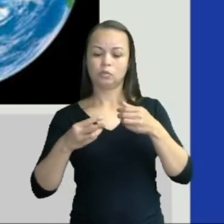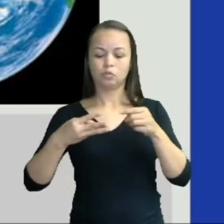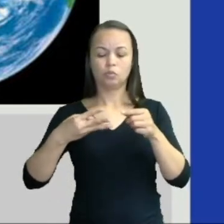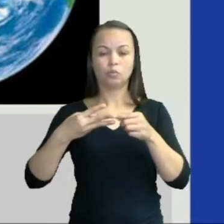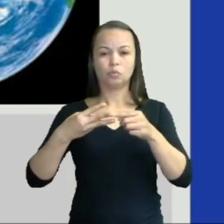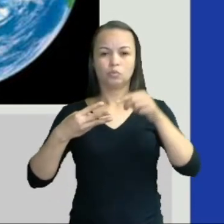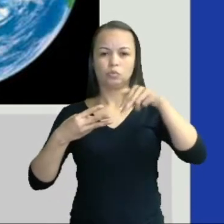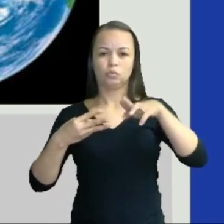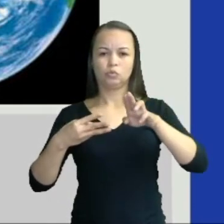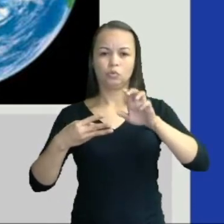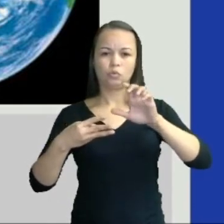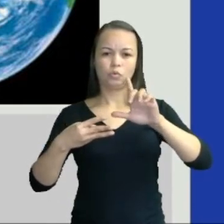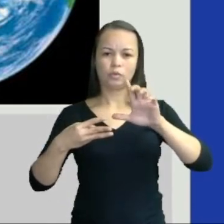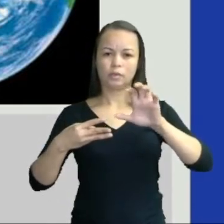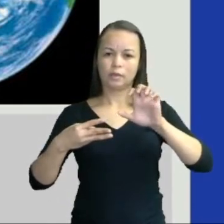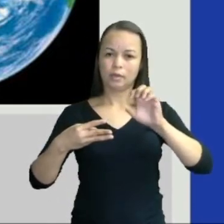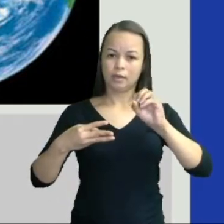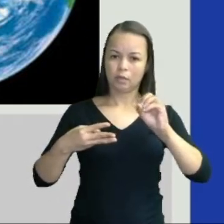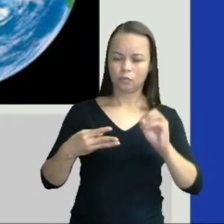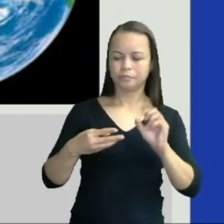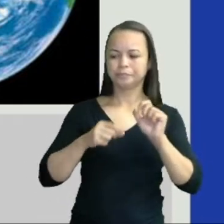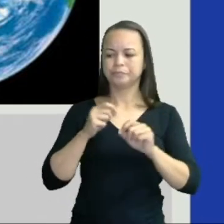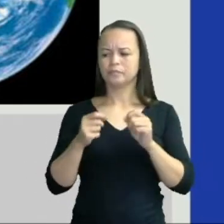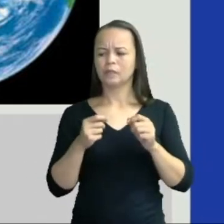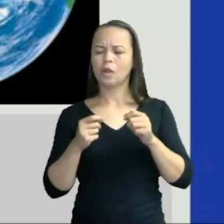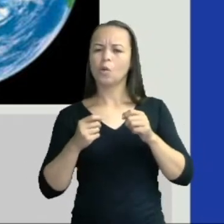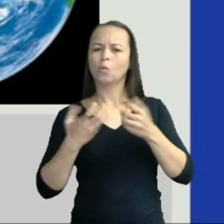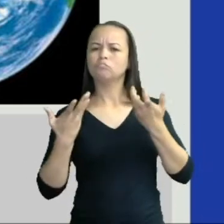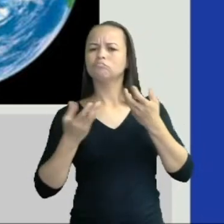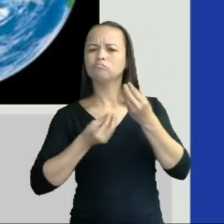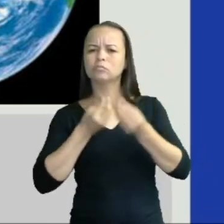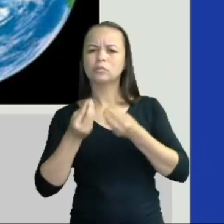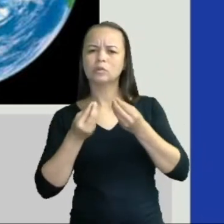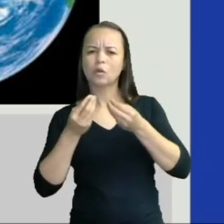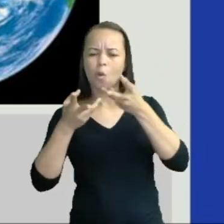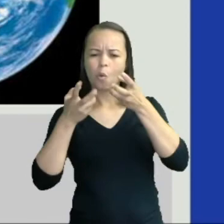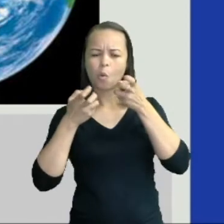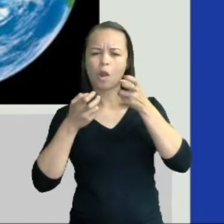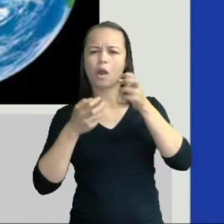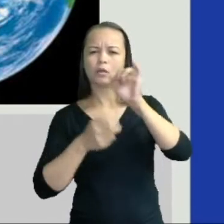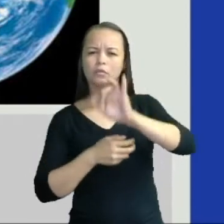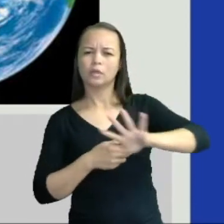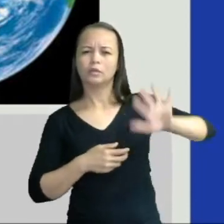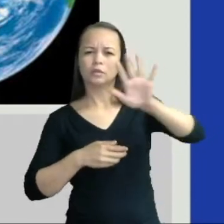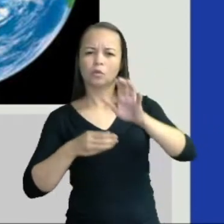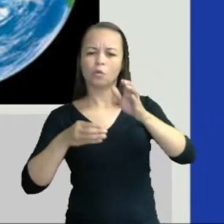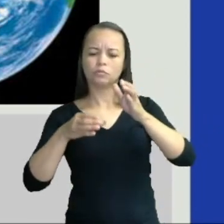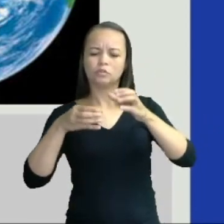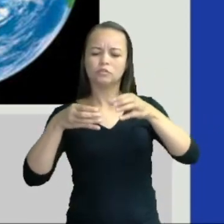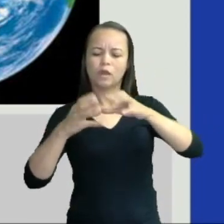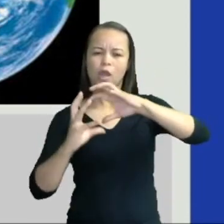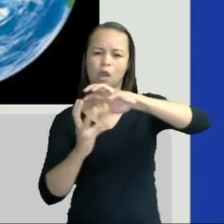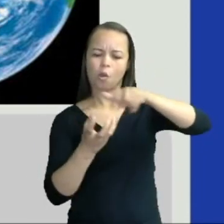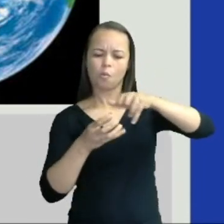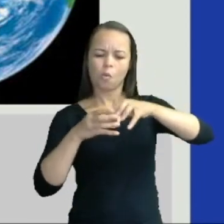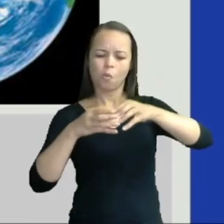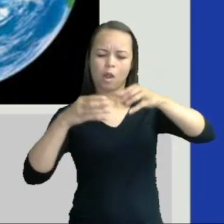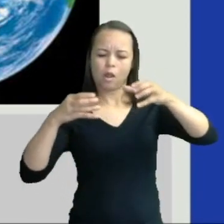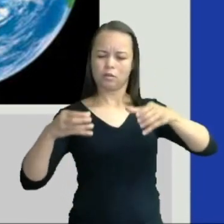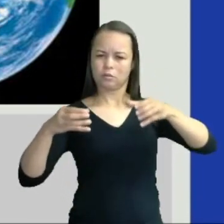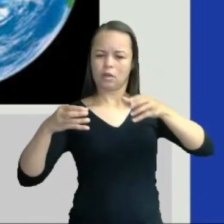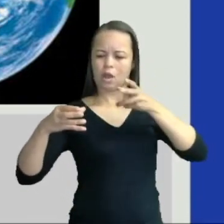pode ver aí nesse desenho ao lado, onde como se tivesse aberto o planeta Terra para que a gente